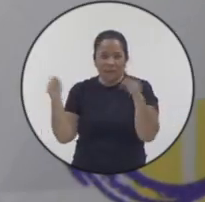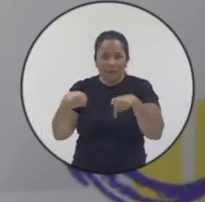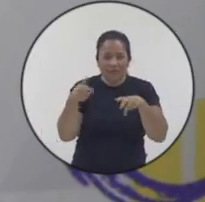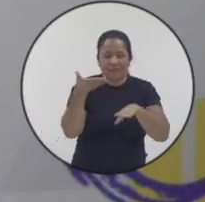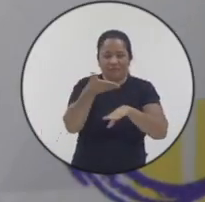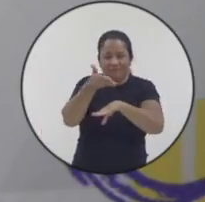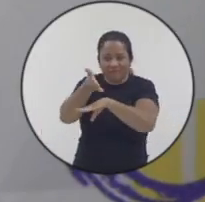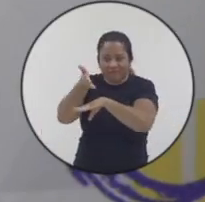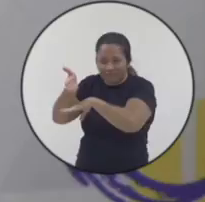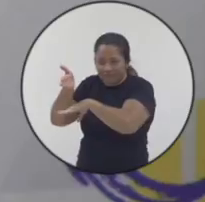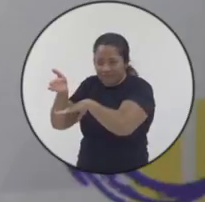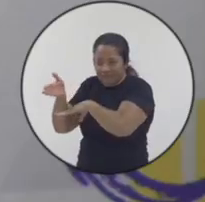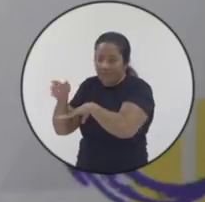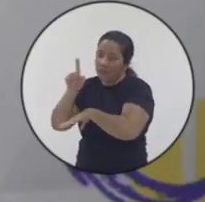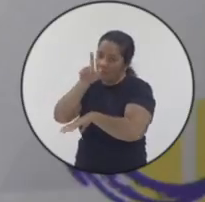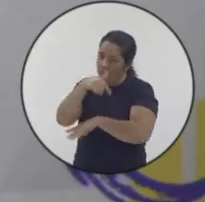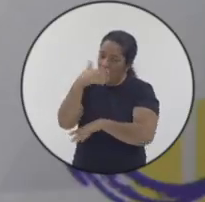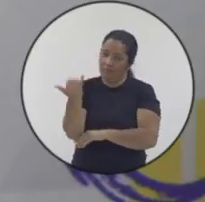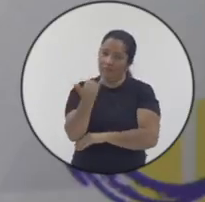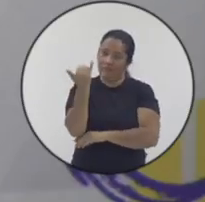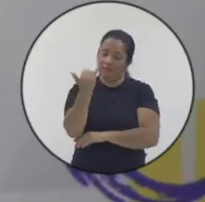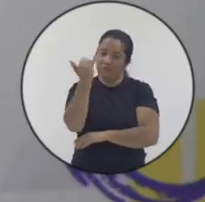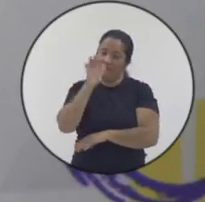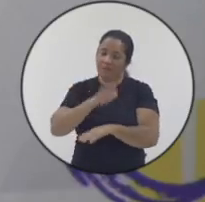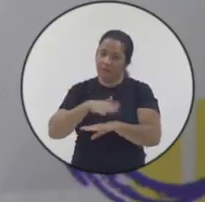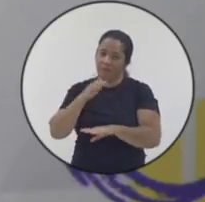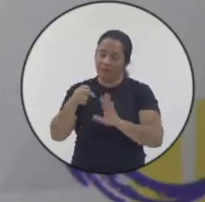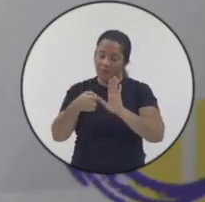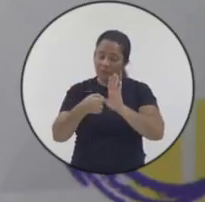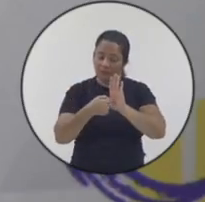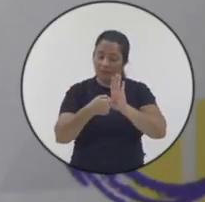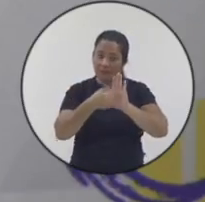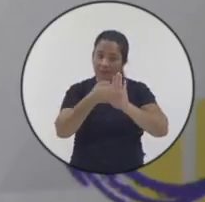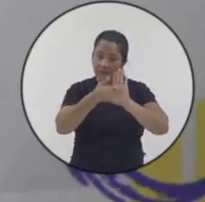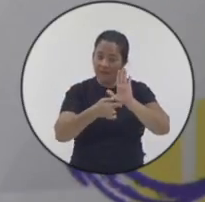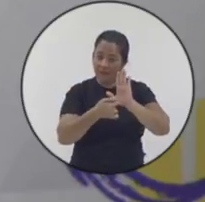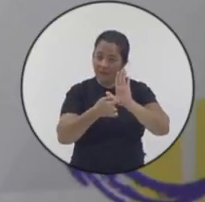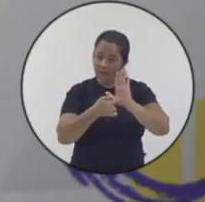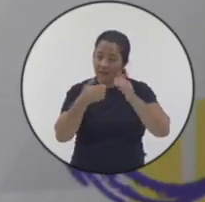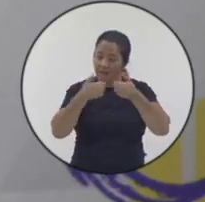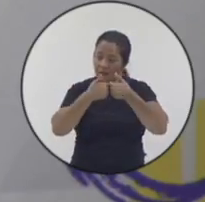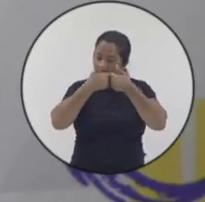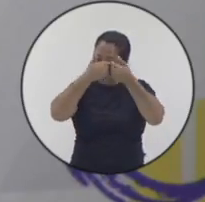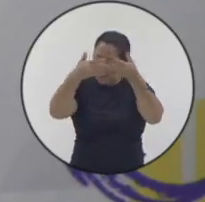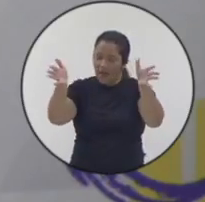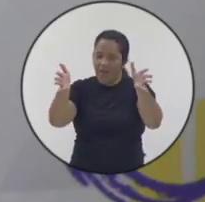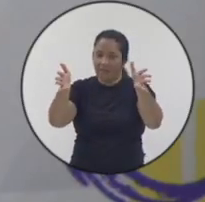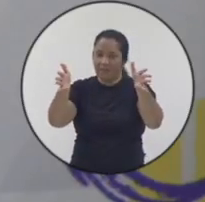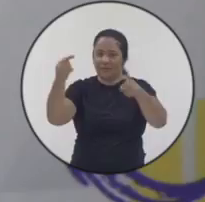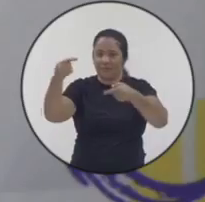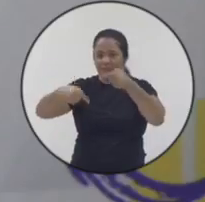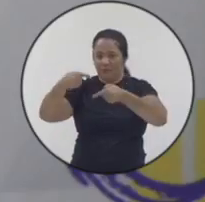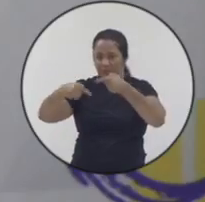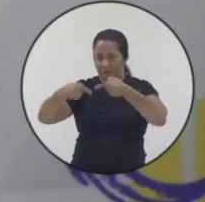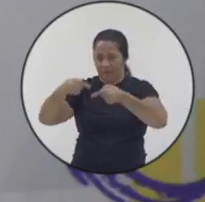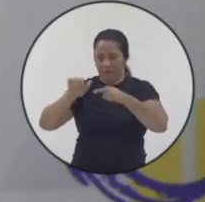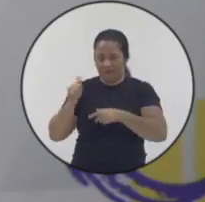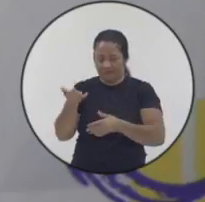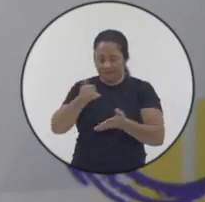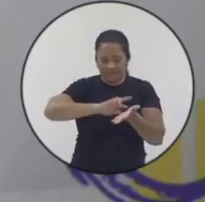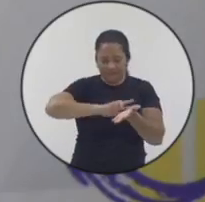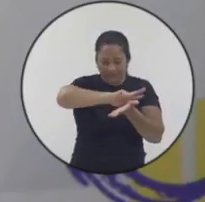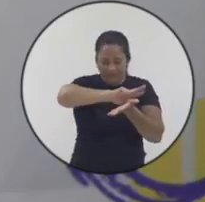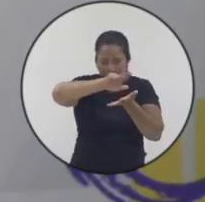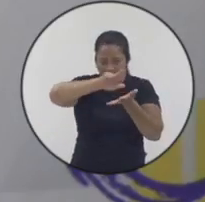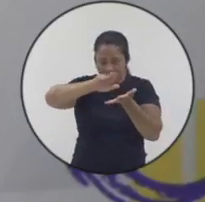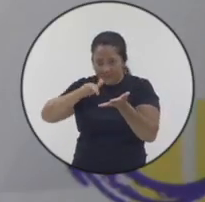acessar. Eu acho que isso é bem mais eficaz e essa resolução nos abre um pouco essa possibilidade. E aí essa possibilidade de